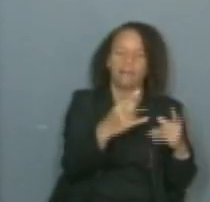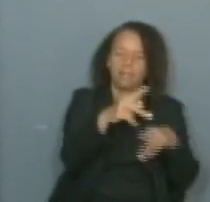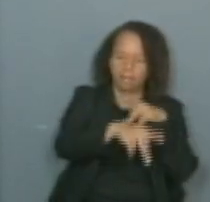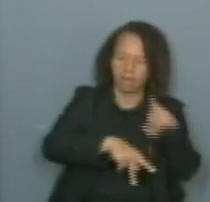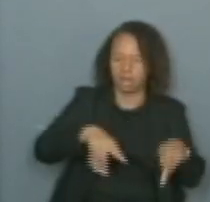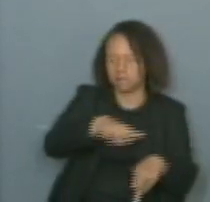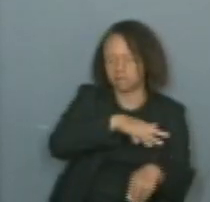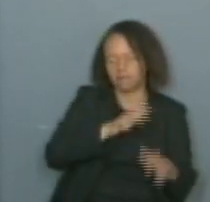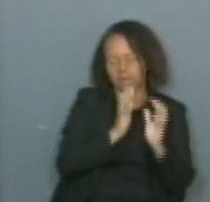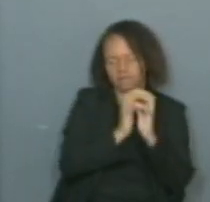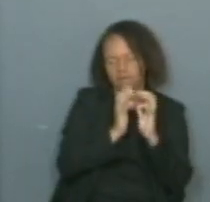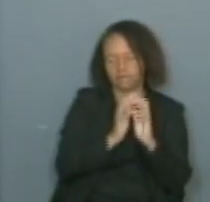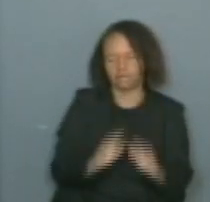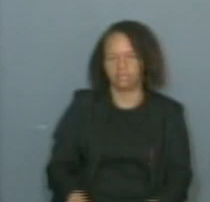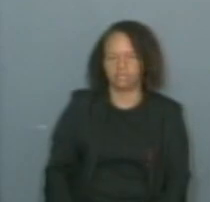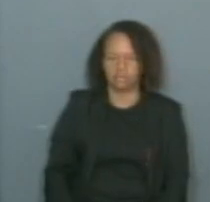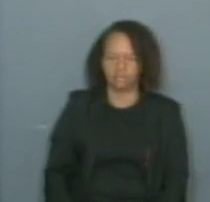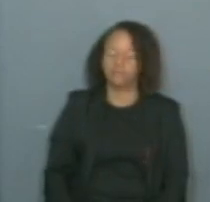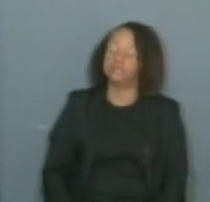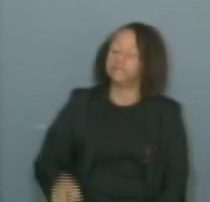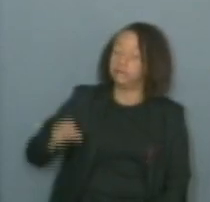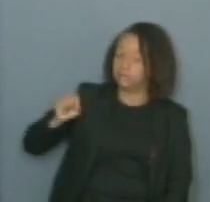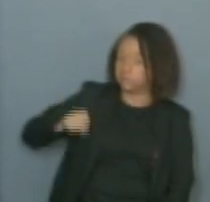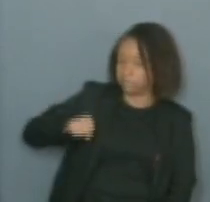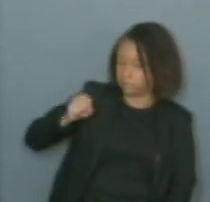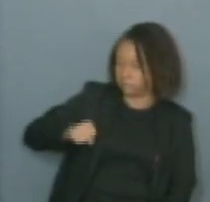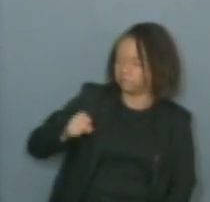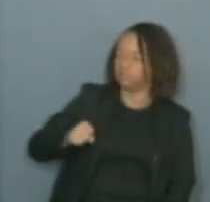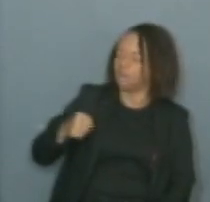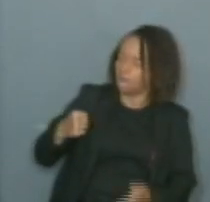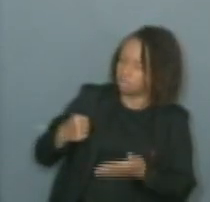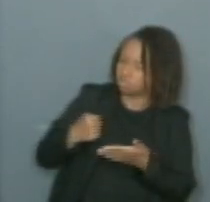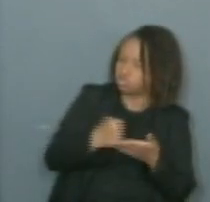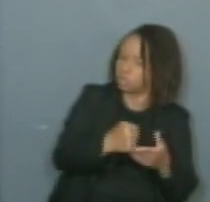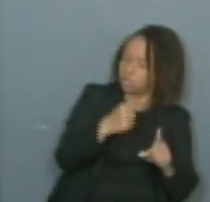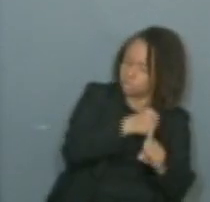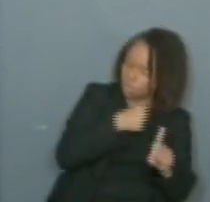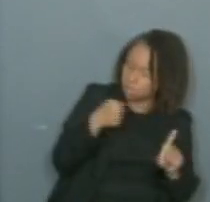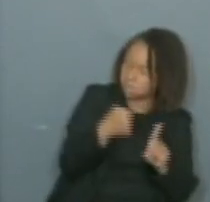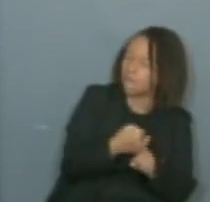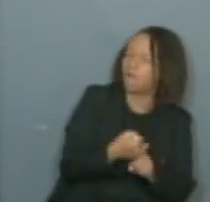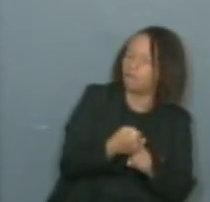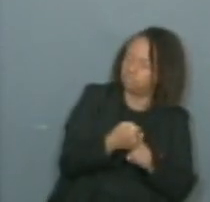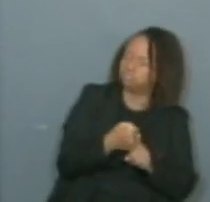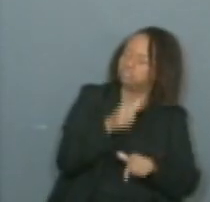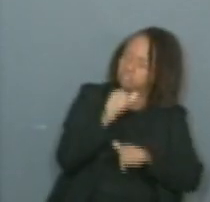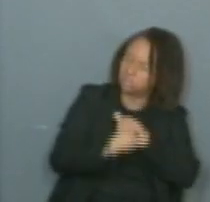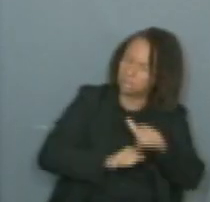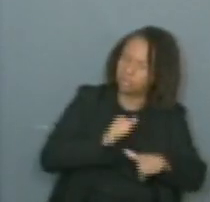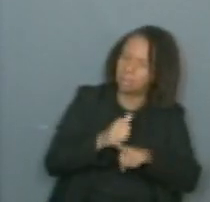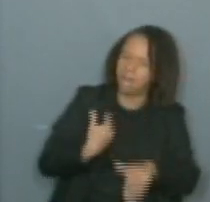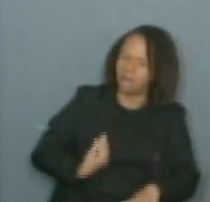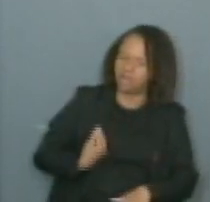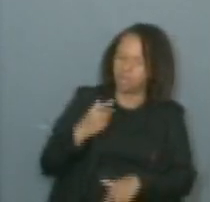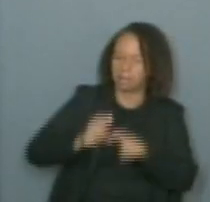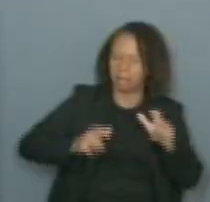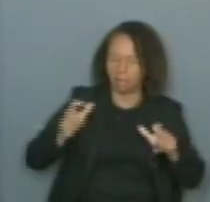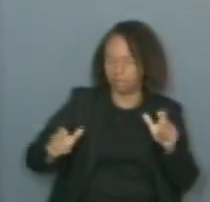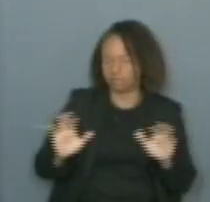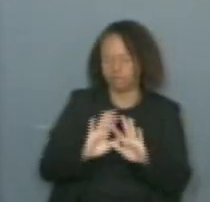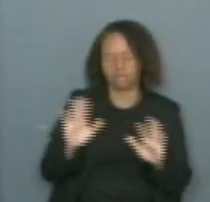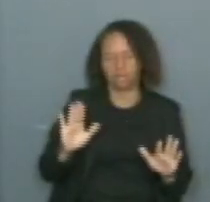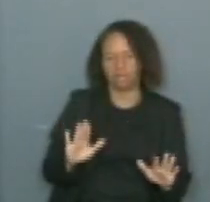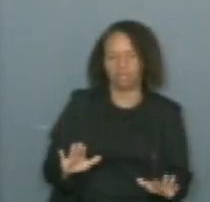à prefeitura. Aí sim é uma assistência social que busca transformar a vida do povo e não